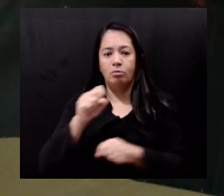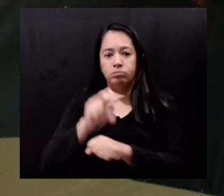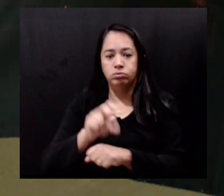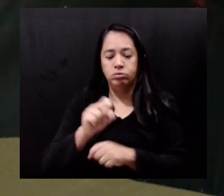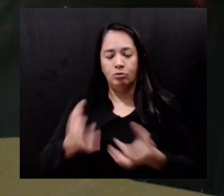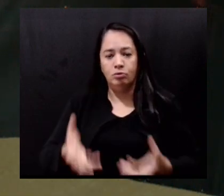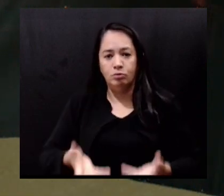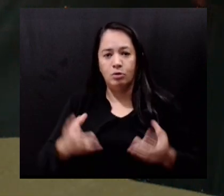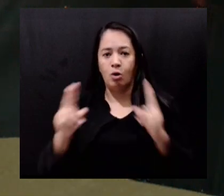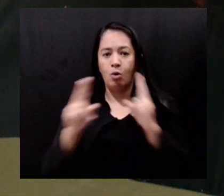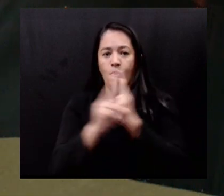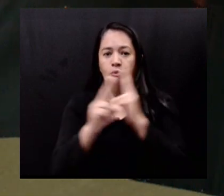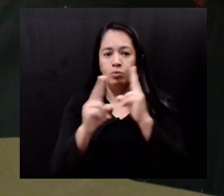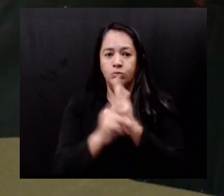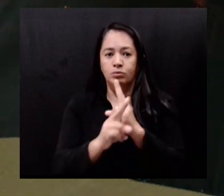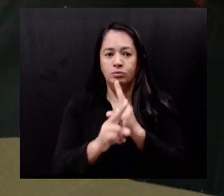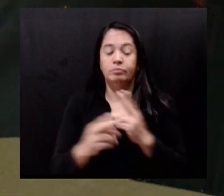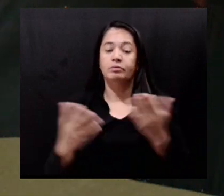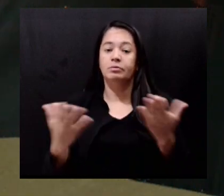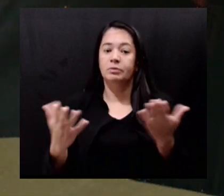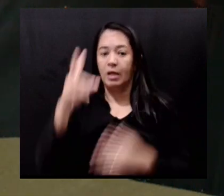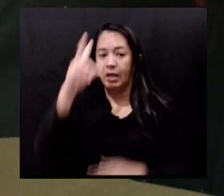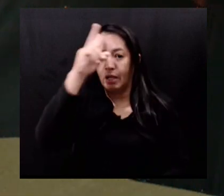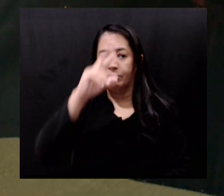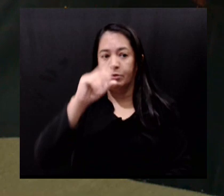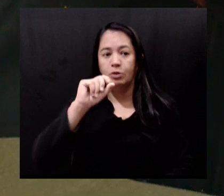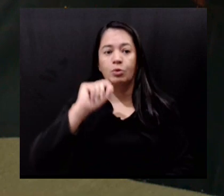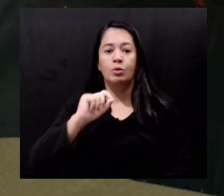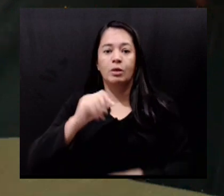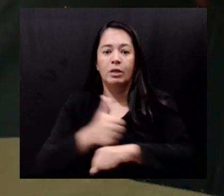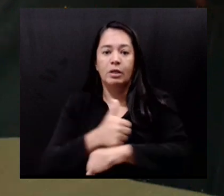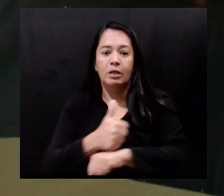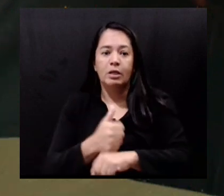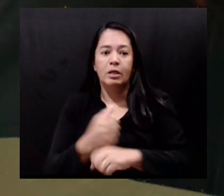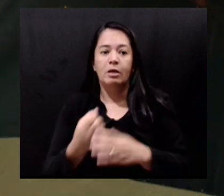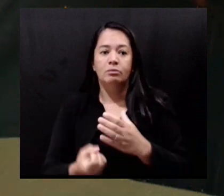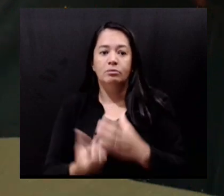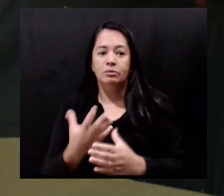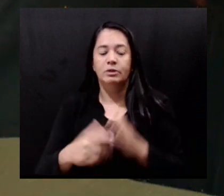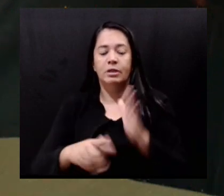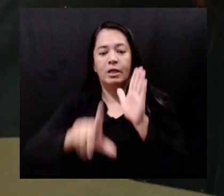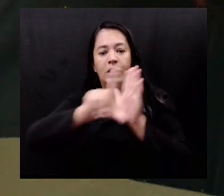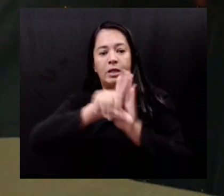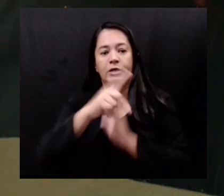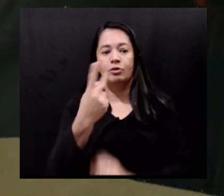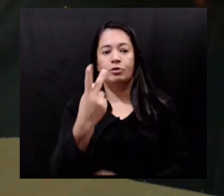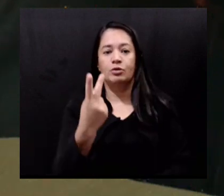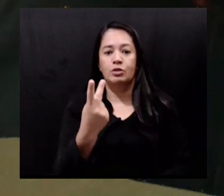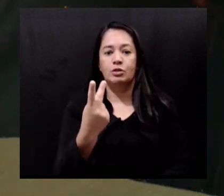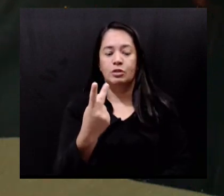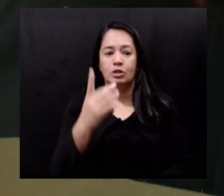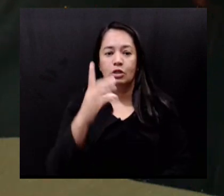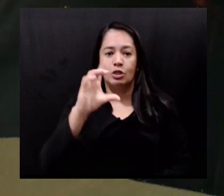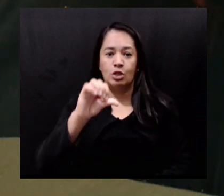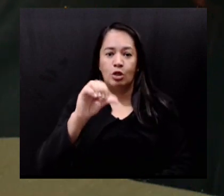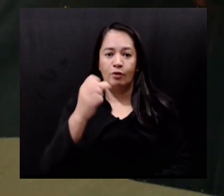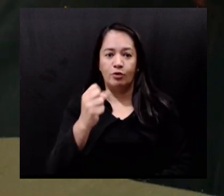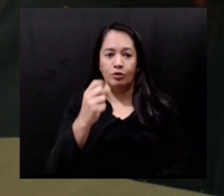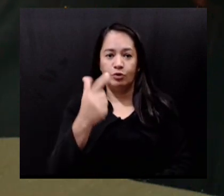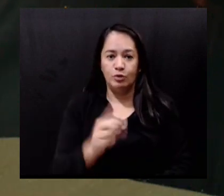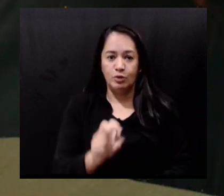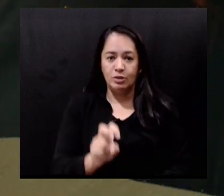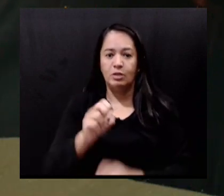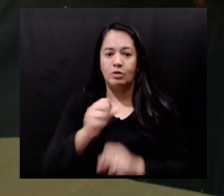medida. Lembrando que a criação dos cargos está prevista na Lei 12.985 de 2007, que trata do plano de